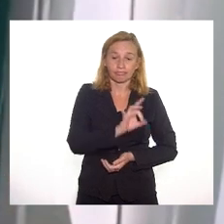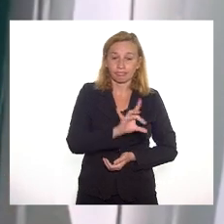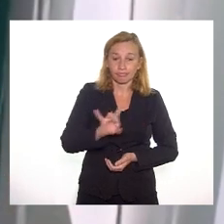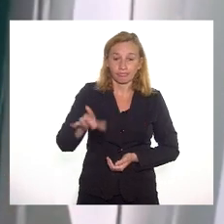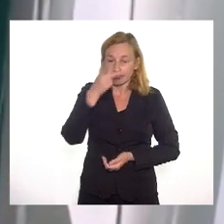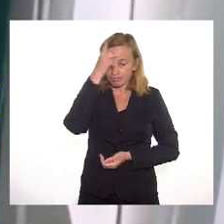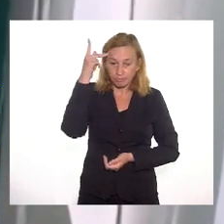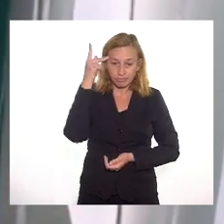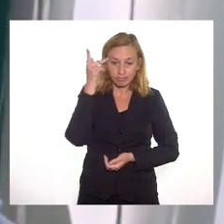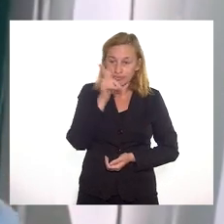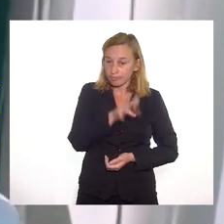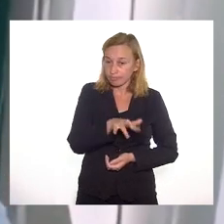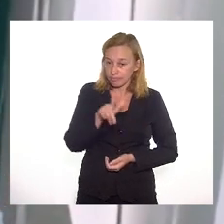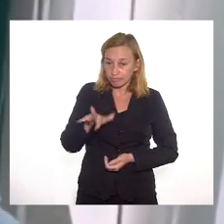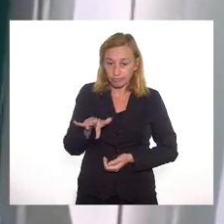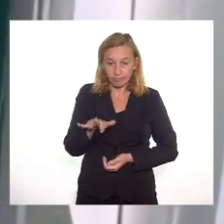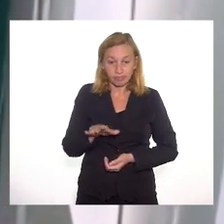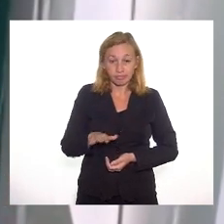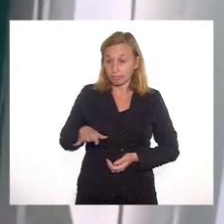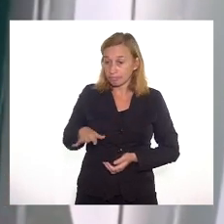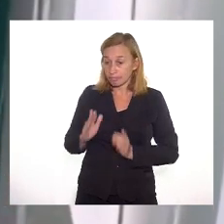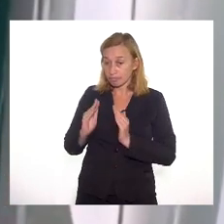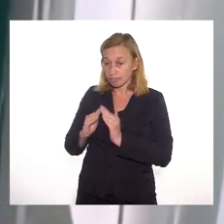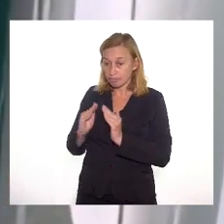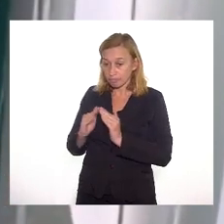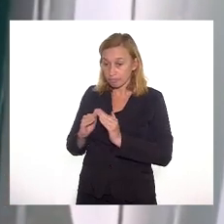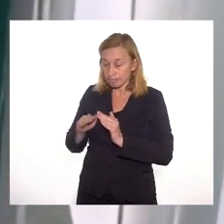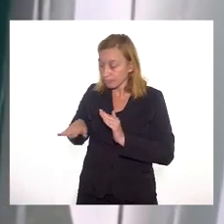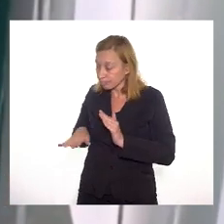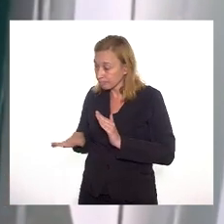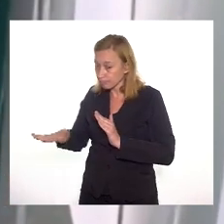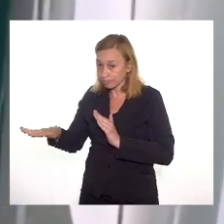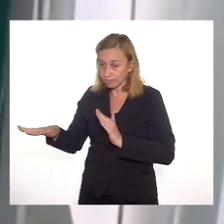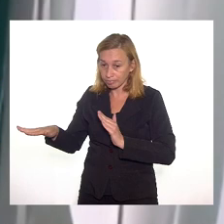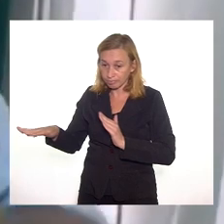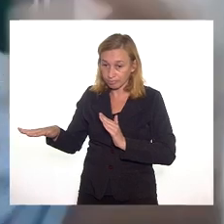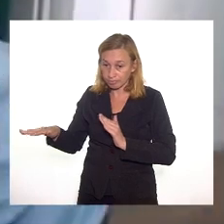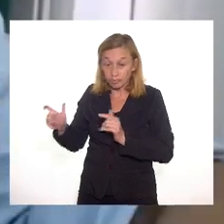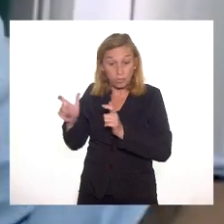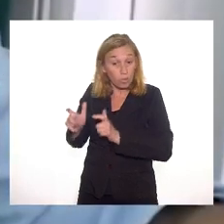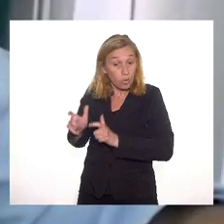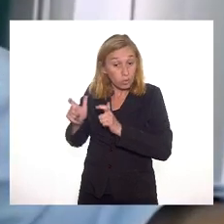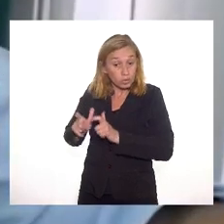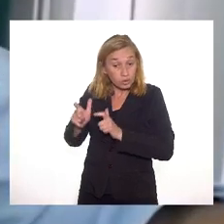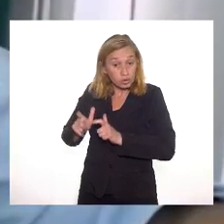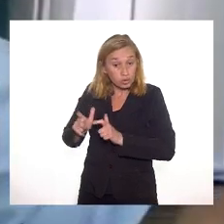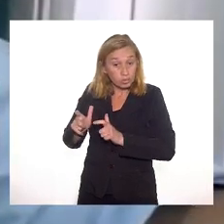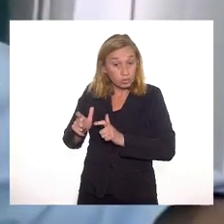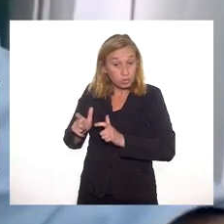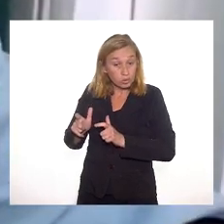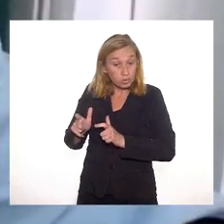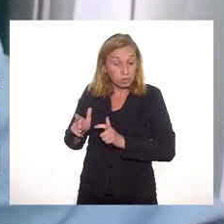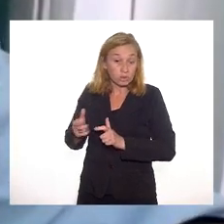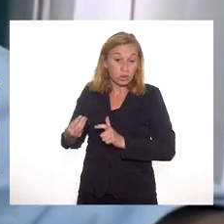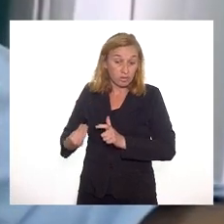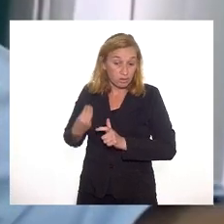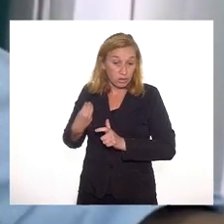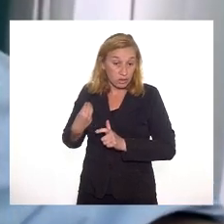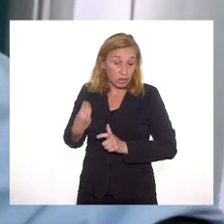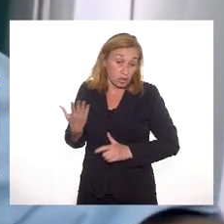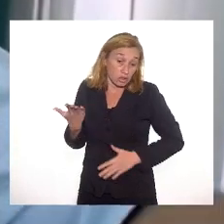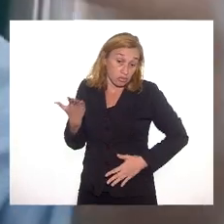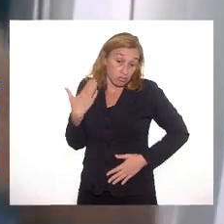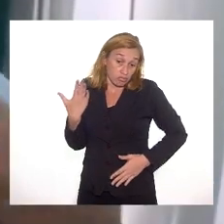é uma pessoa. E o fato de morar num território onde pode ter, eventualmente, a presença de